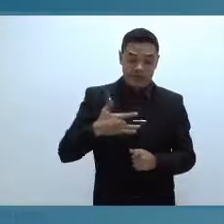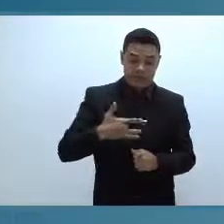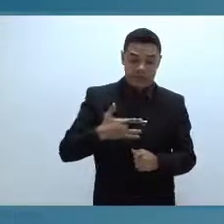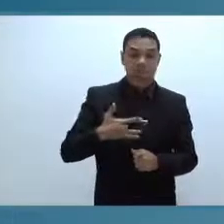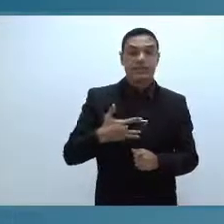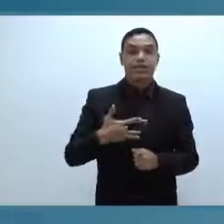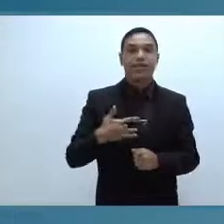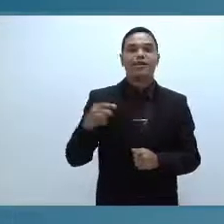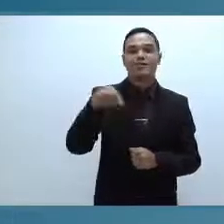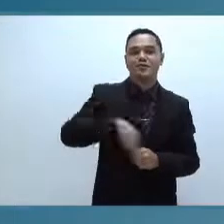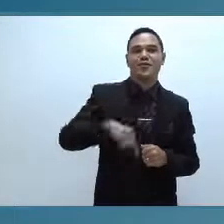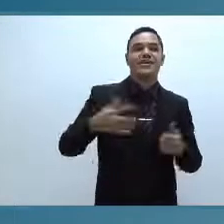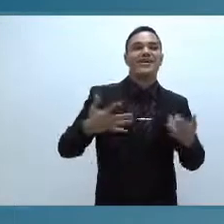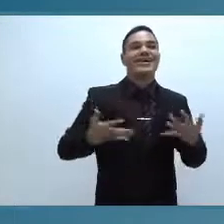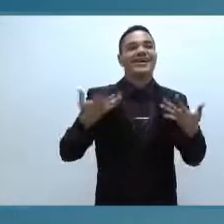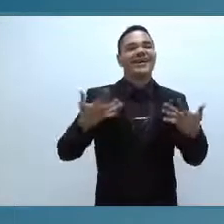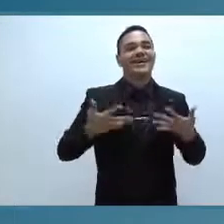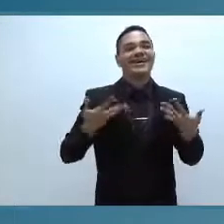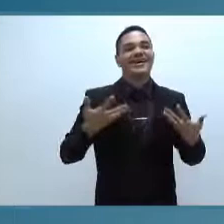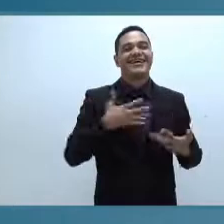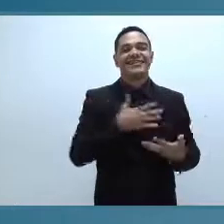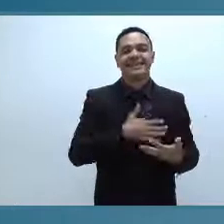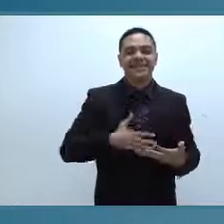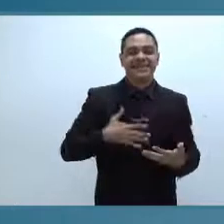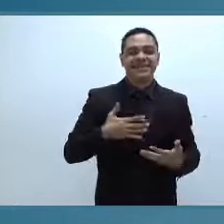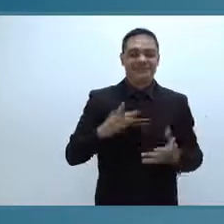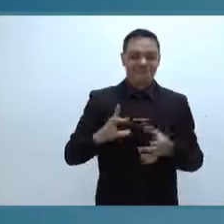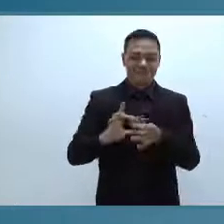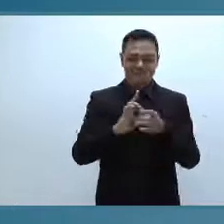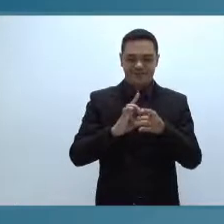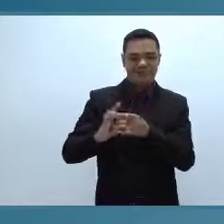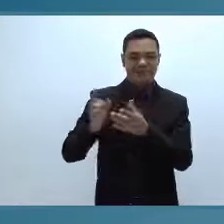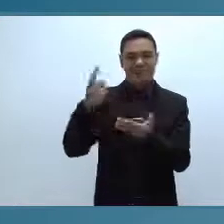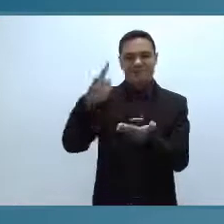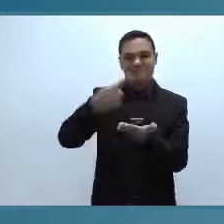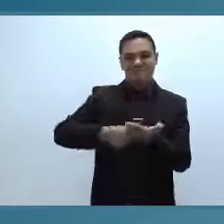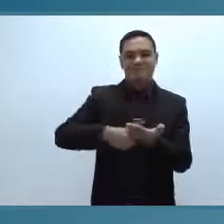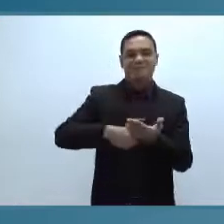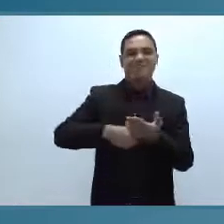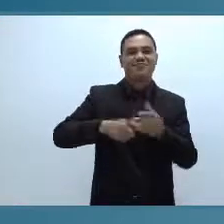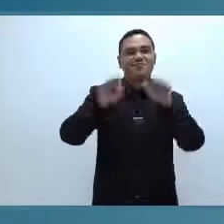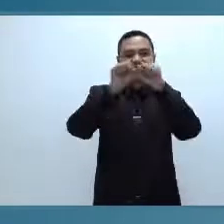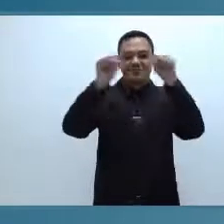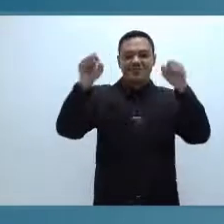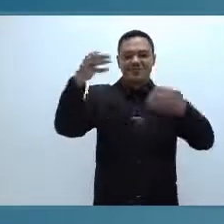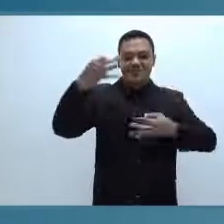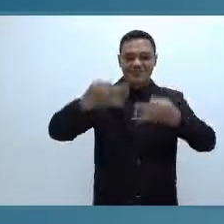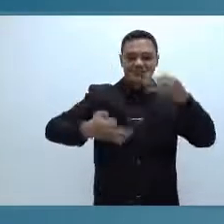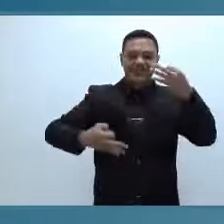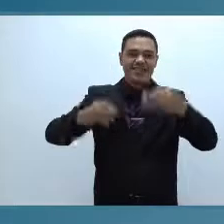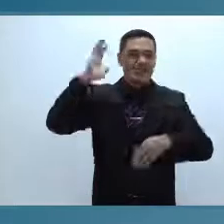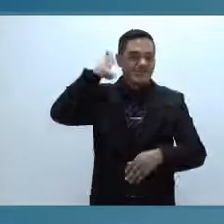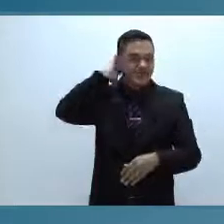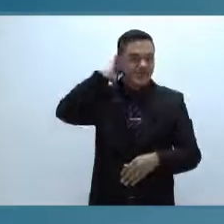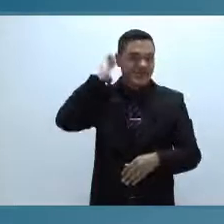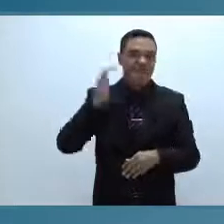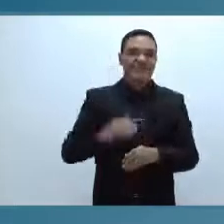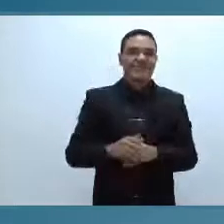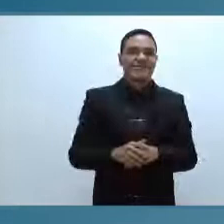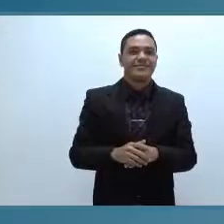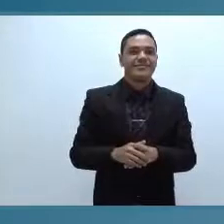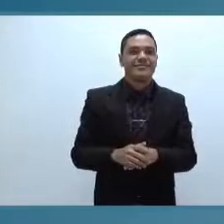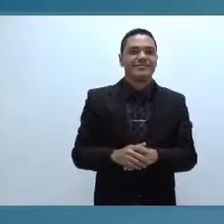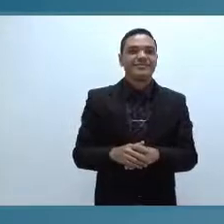esbanjando alegria e comprometimento com o Poder Judiciário do Estado do Pará. Então, é um momento de muita alegria e pedido de